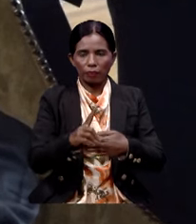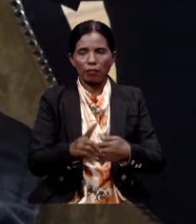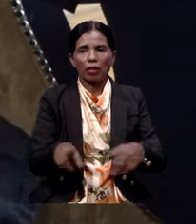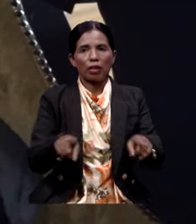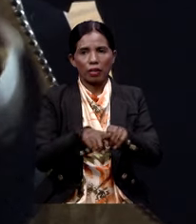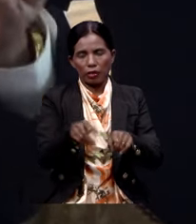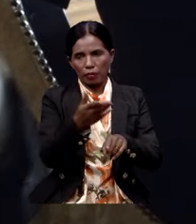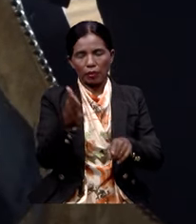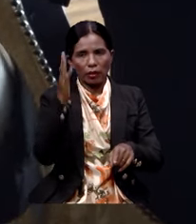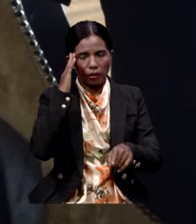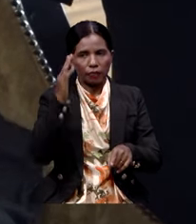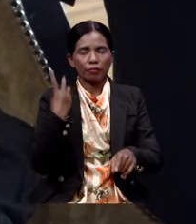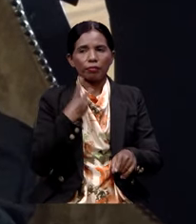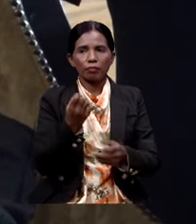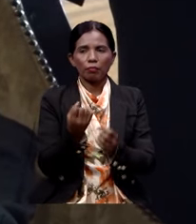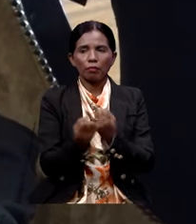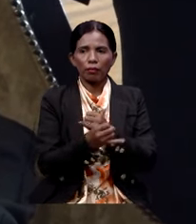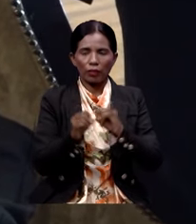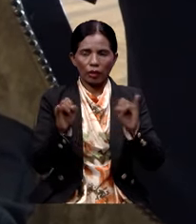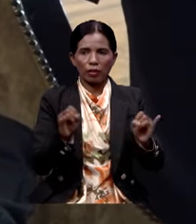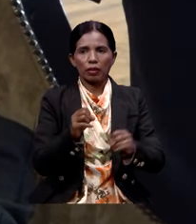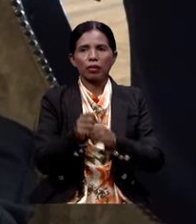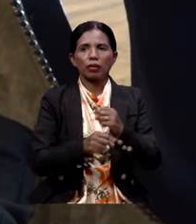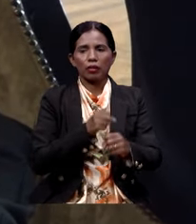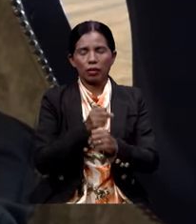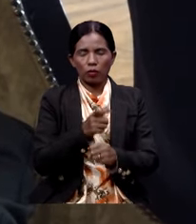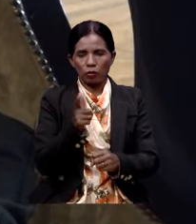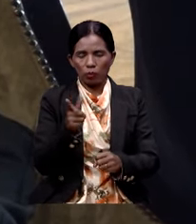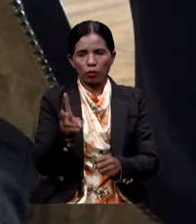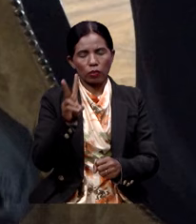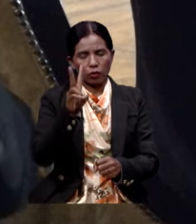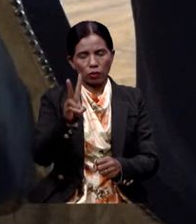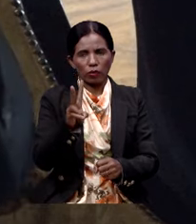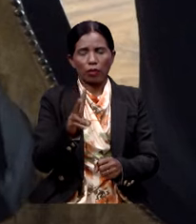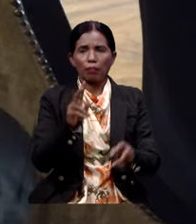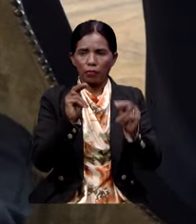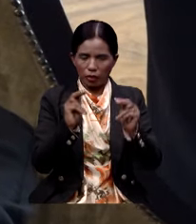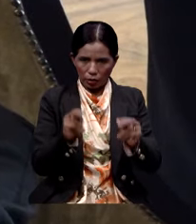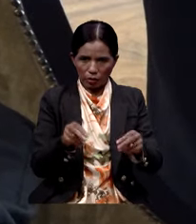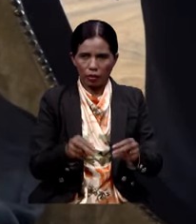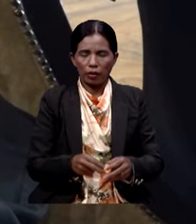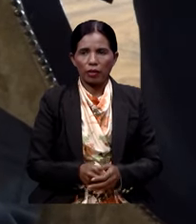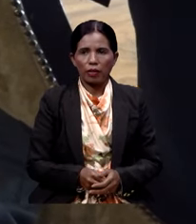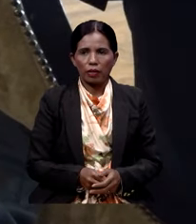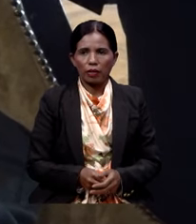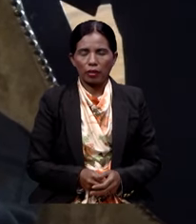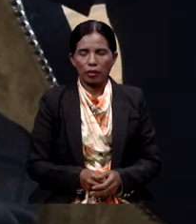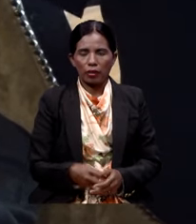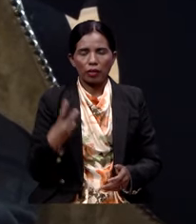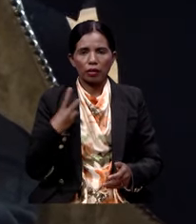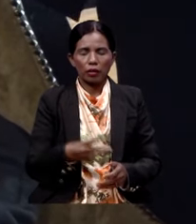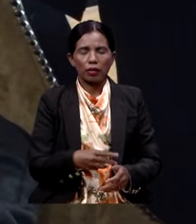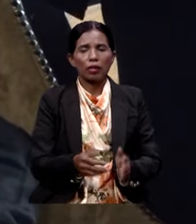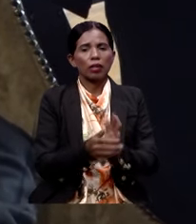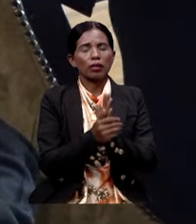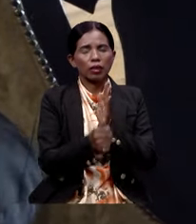você irá ter, então foi o qual, 22 anos, precisamos de capacitação, vai ter recursos humanos,